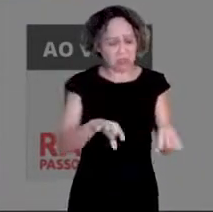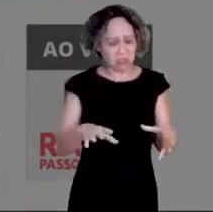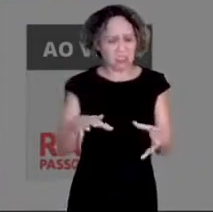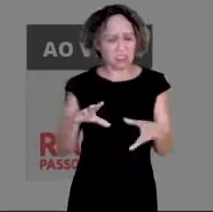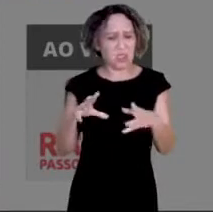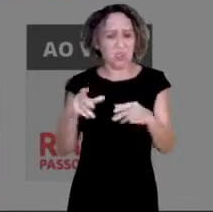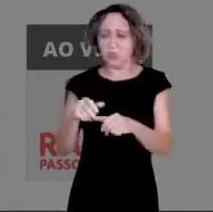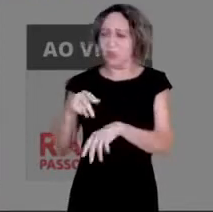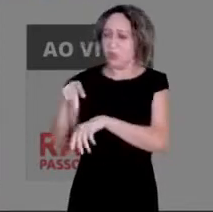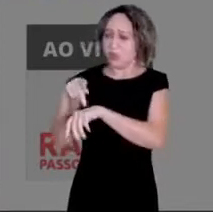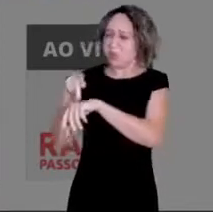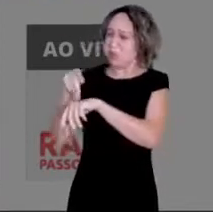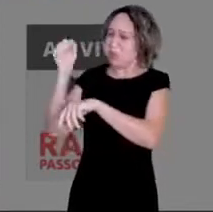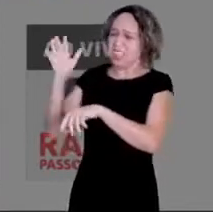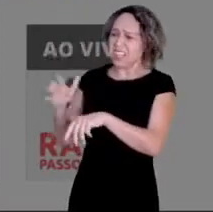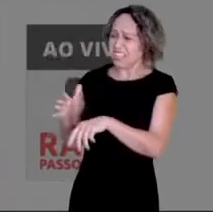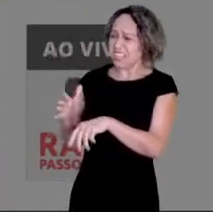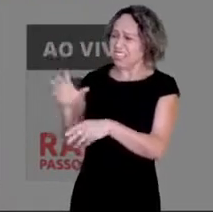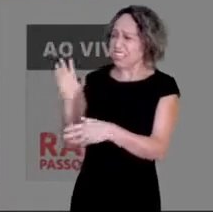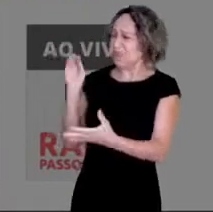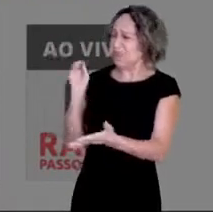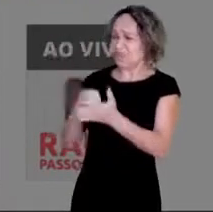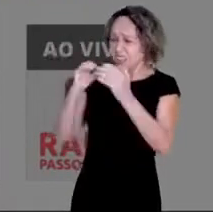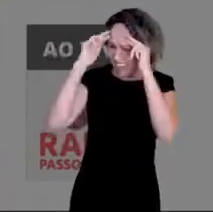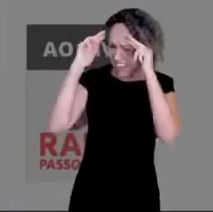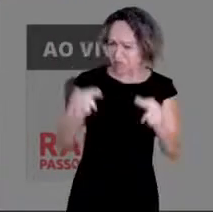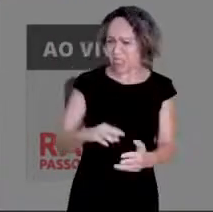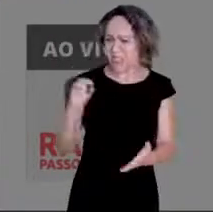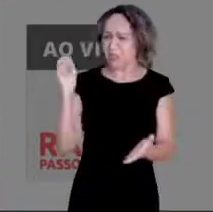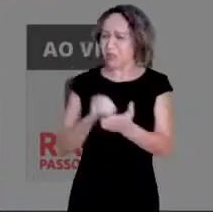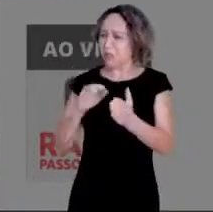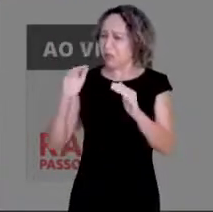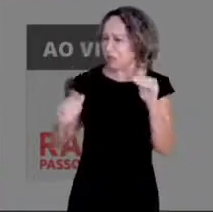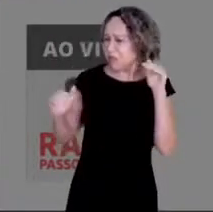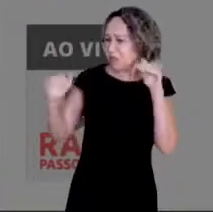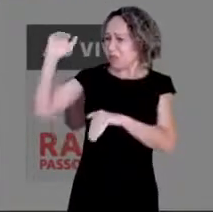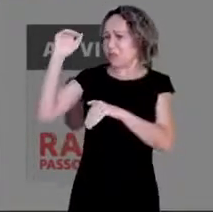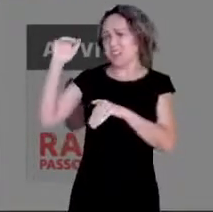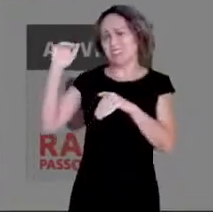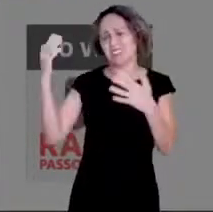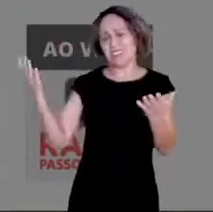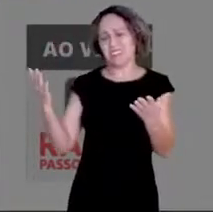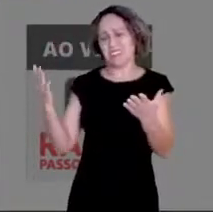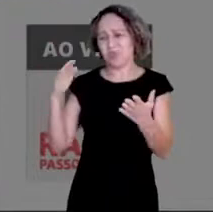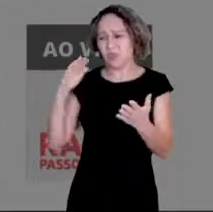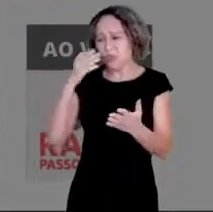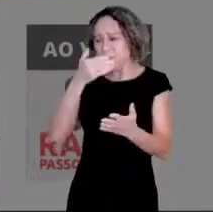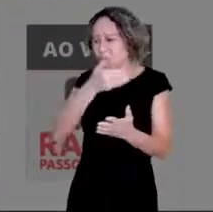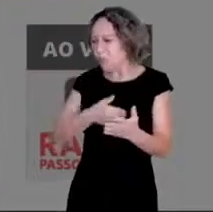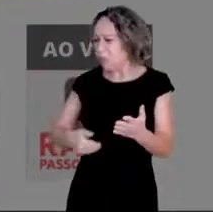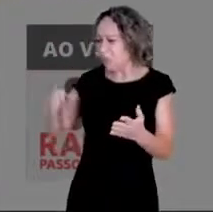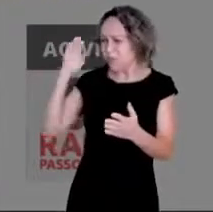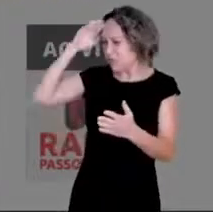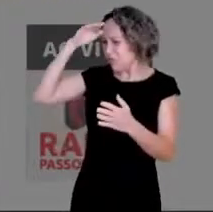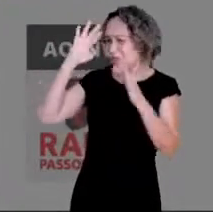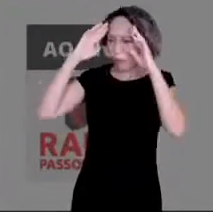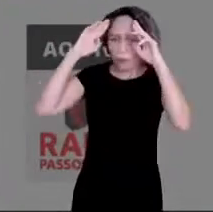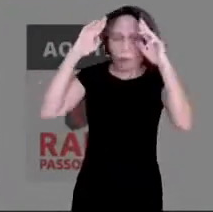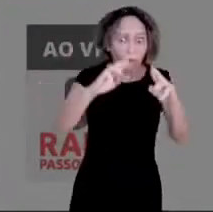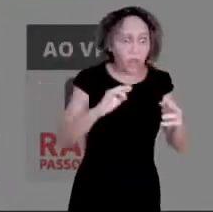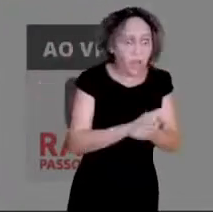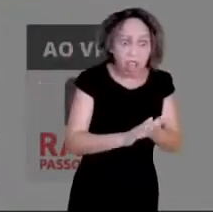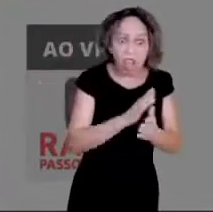1945. Sabe, foi em dezembro, né? Foi em dezembro. Estou comemorando dezembro. Foi em dezembro, Lula. Dia 22 de